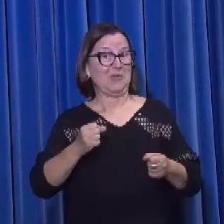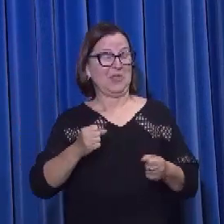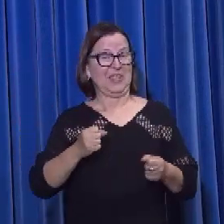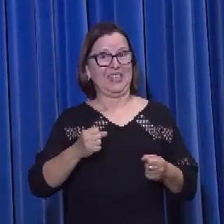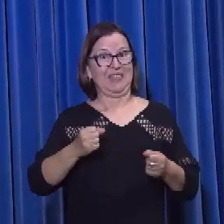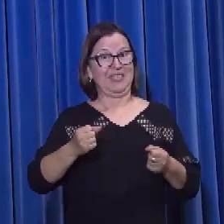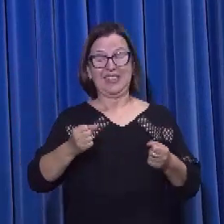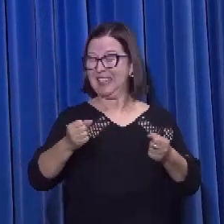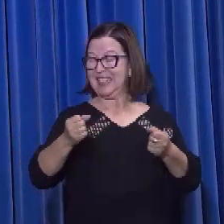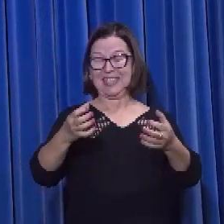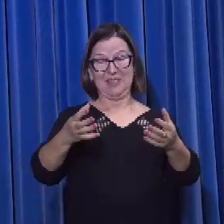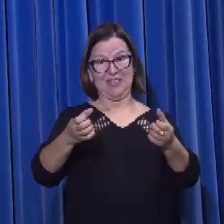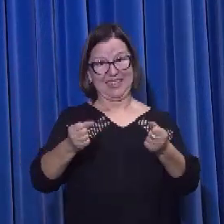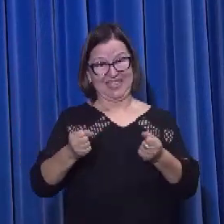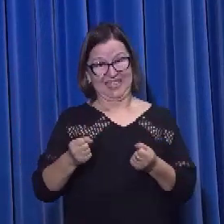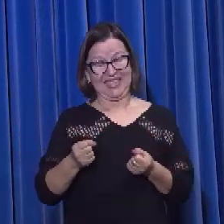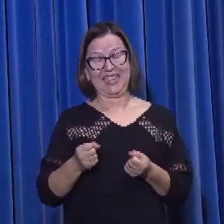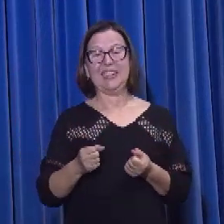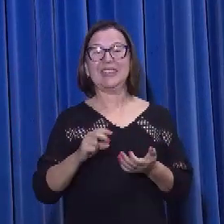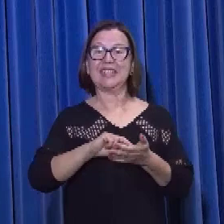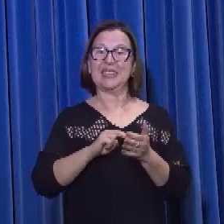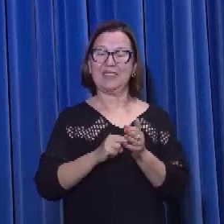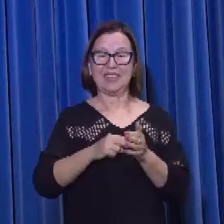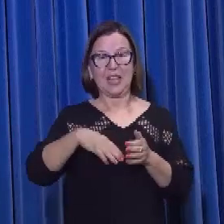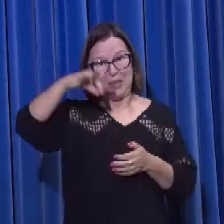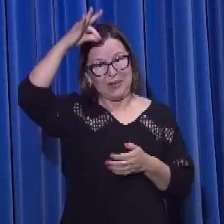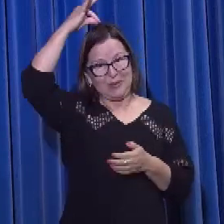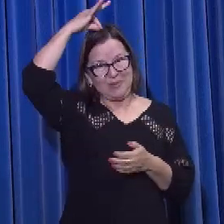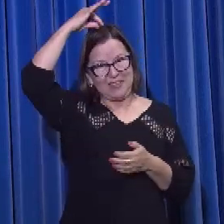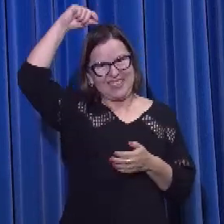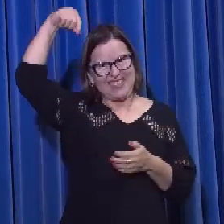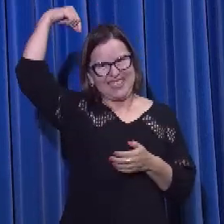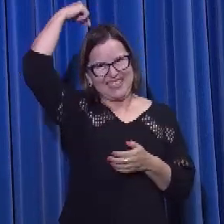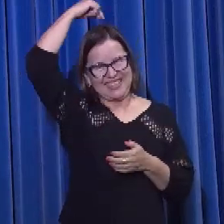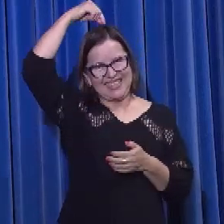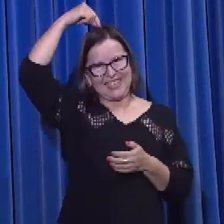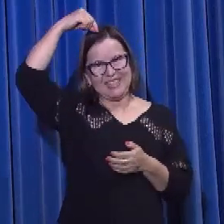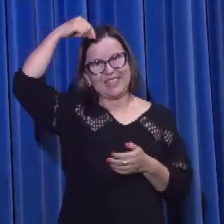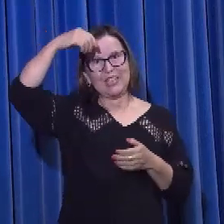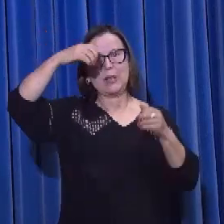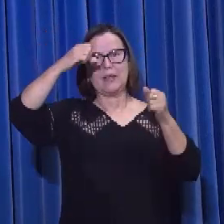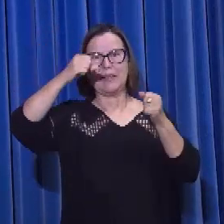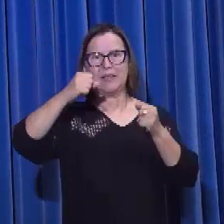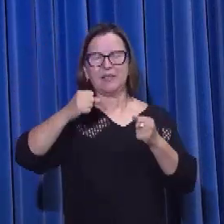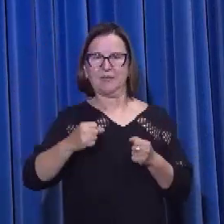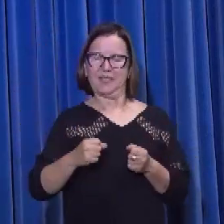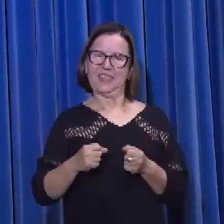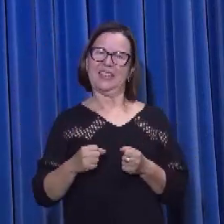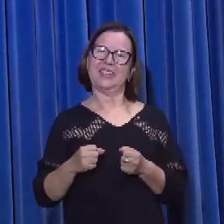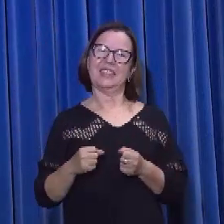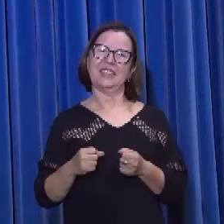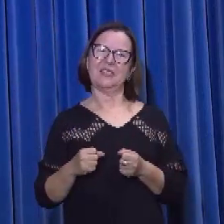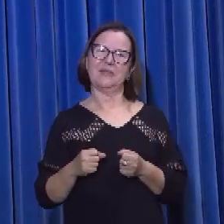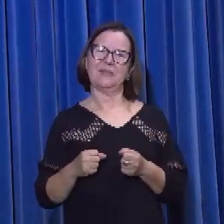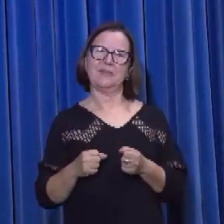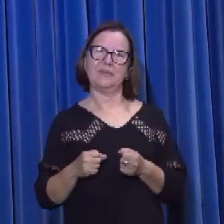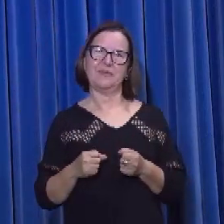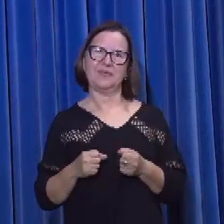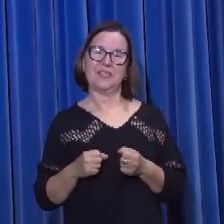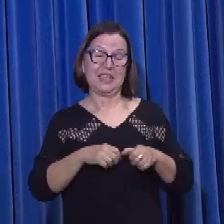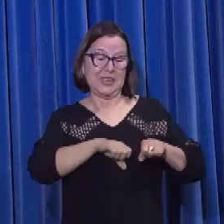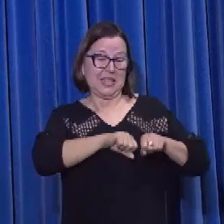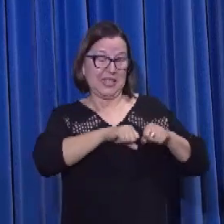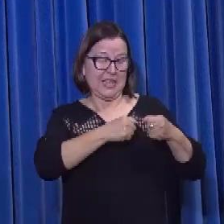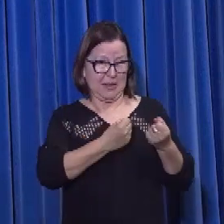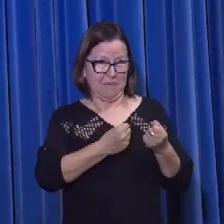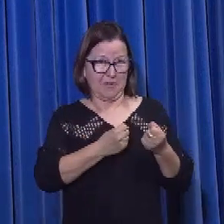ser resistida. Significa que o Espírito Santo pode sobrepujar toda a resistência